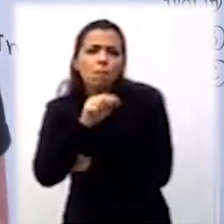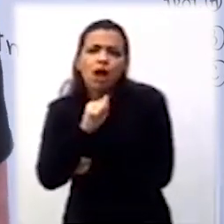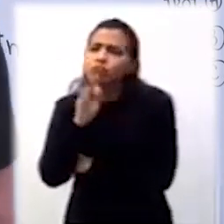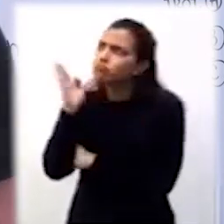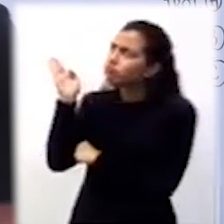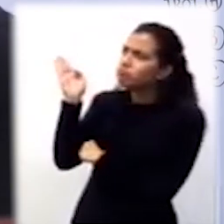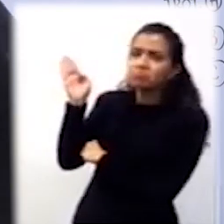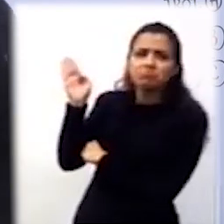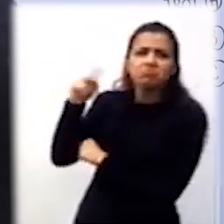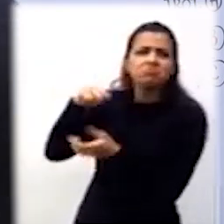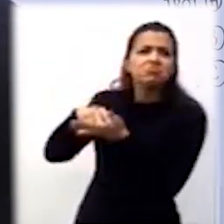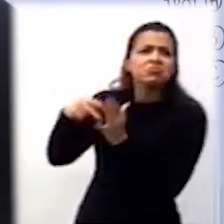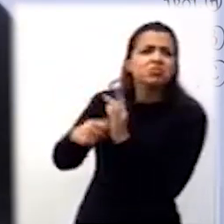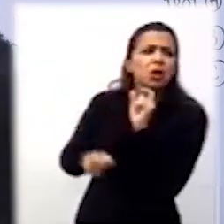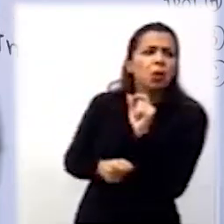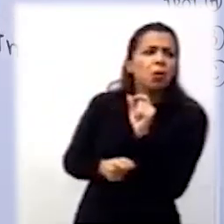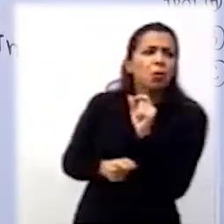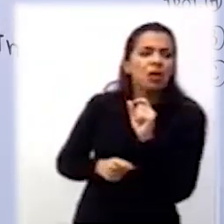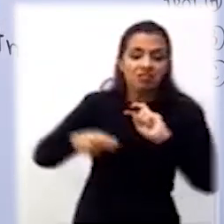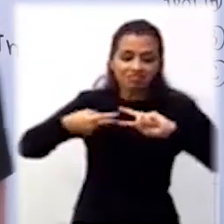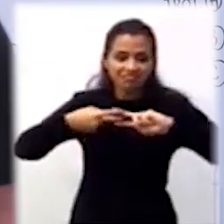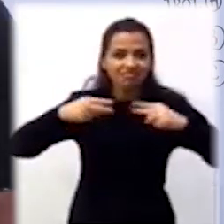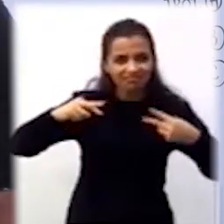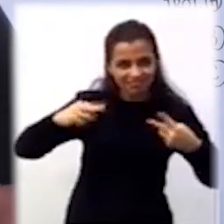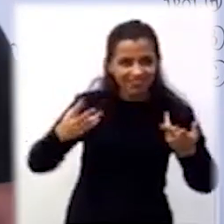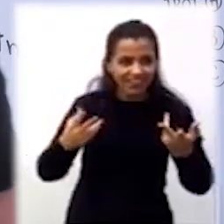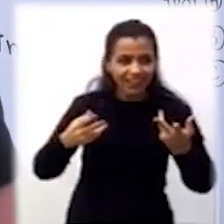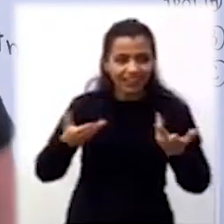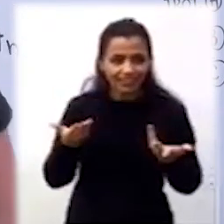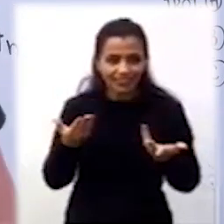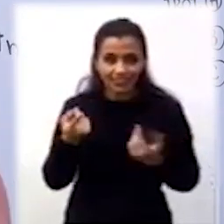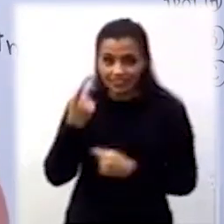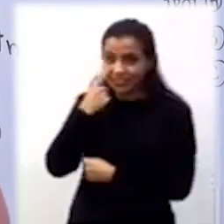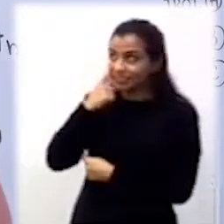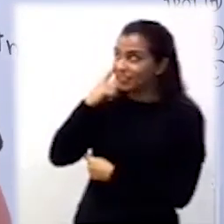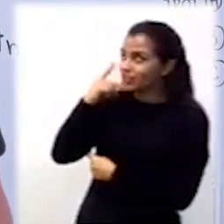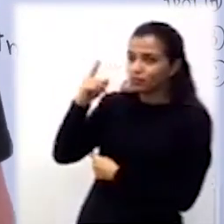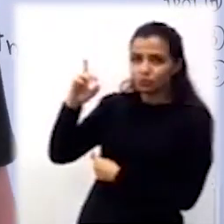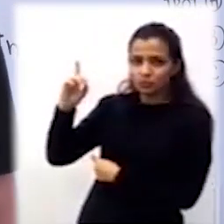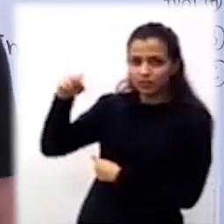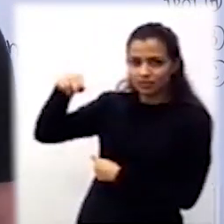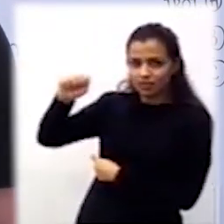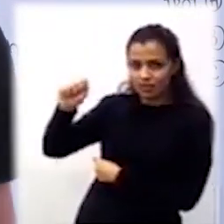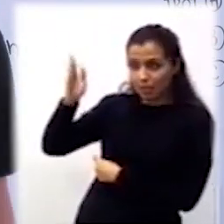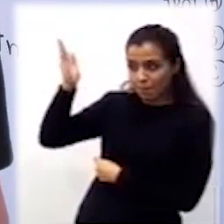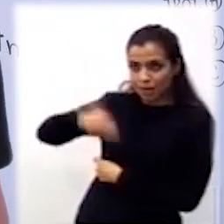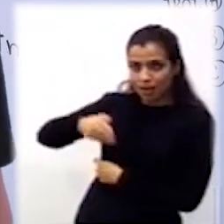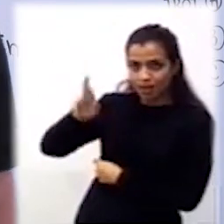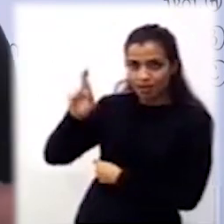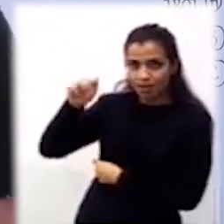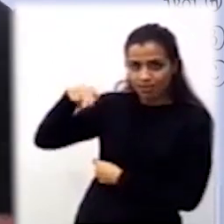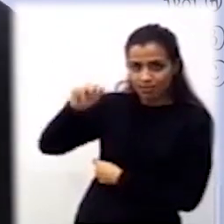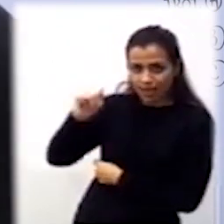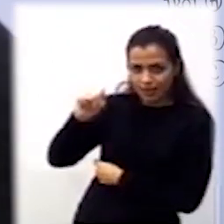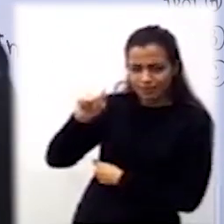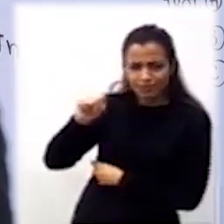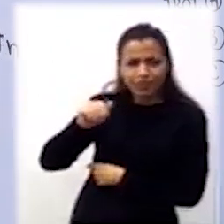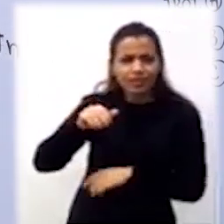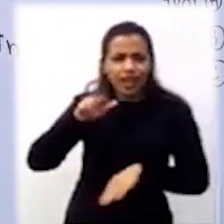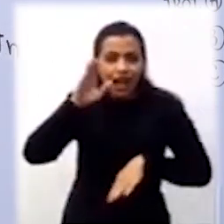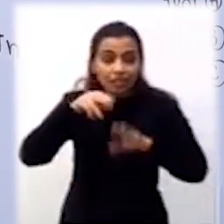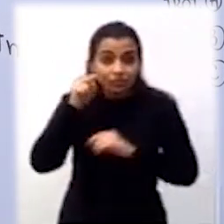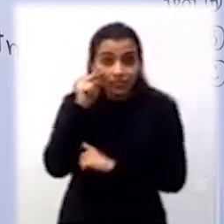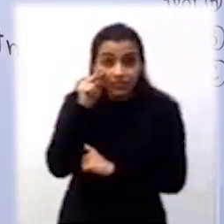genético do vírus. Basicamente, em prova, por que eu coloquei o tracinho aqui? Quando cai, principalmente no ensino médio, no ensino fundamental, a gente diz